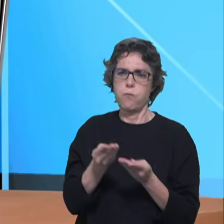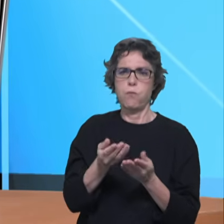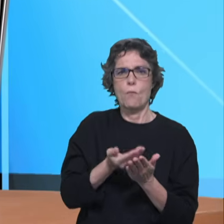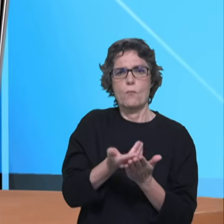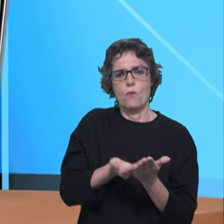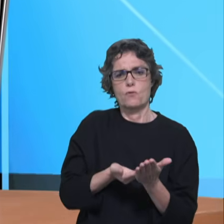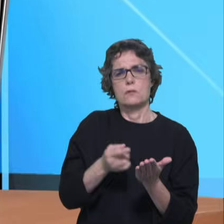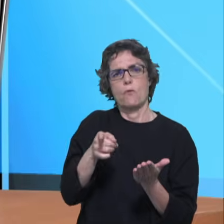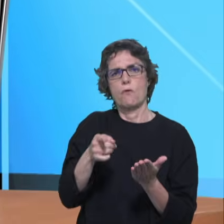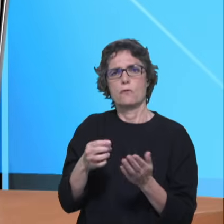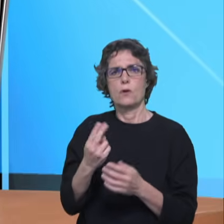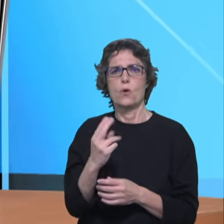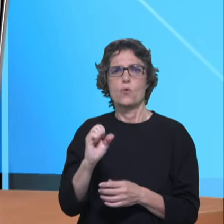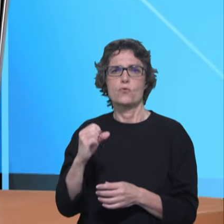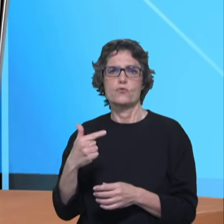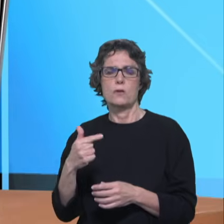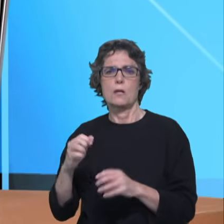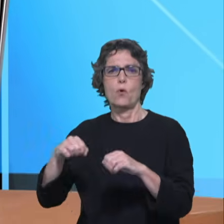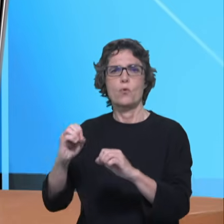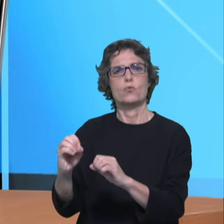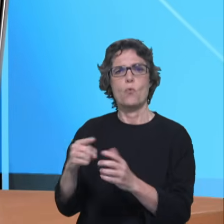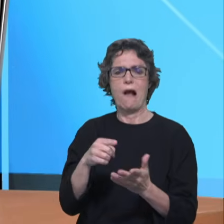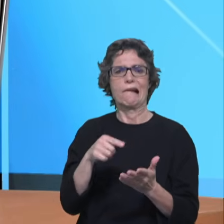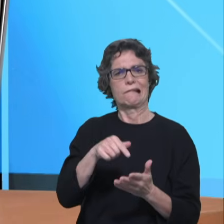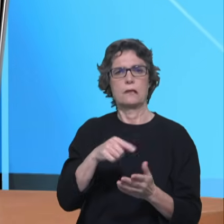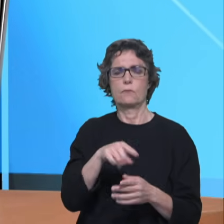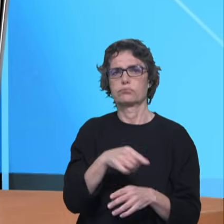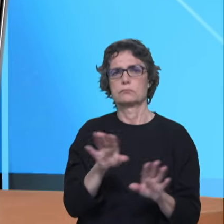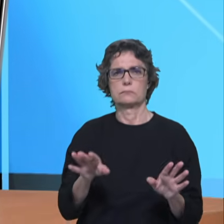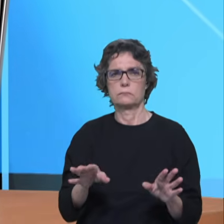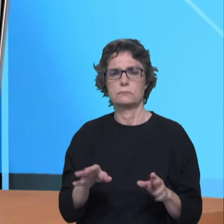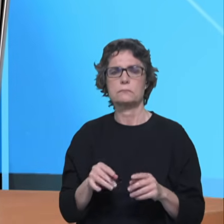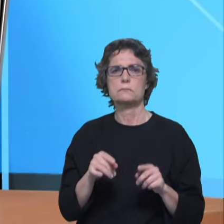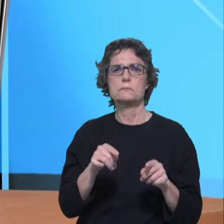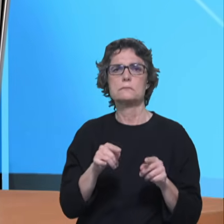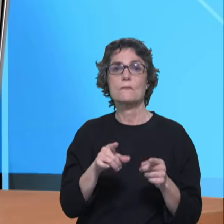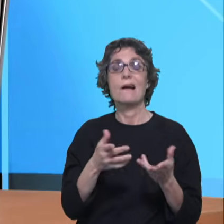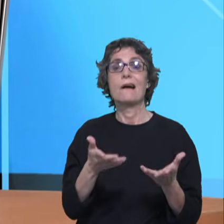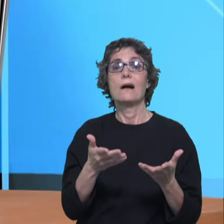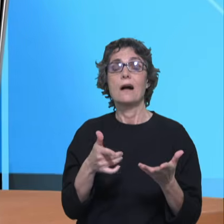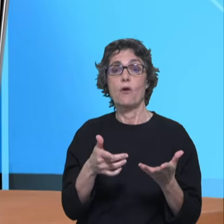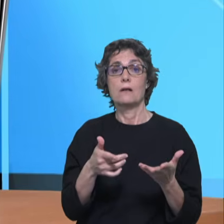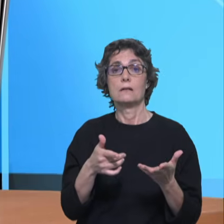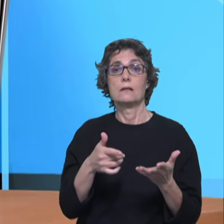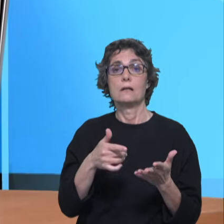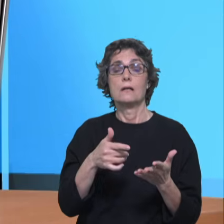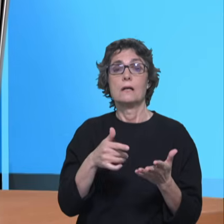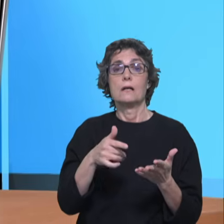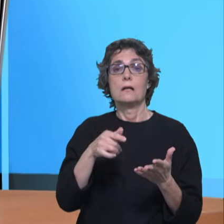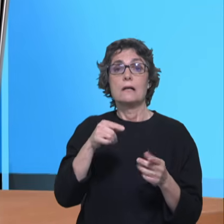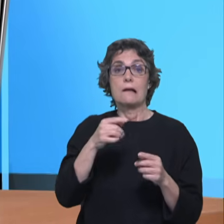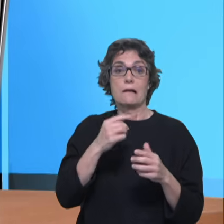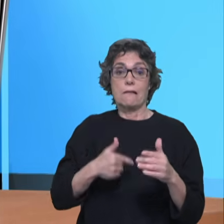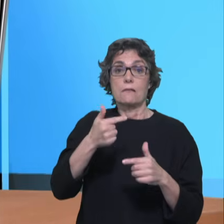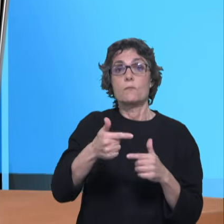acordo da UGT, que ele vetaria a proposta que lhe chegasse. A verdade é que, entretanto, depois da campanha,